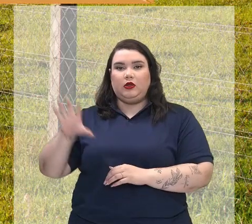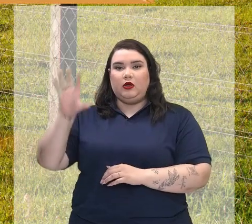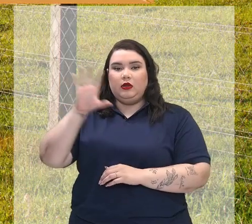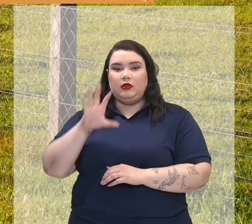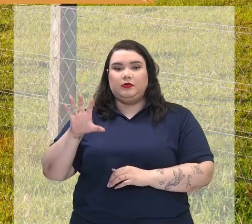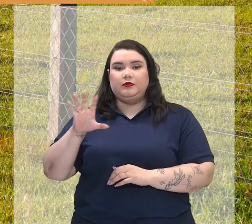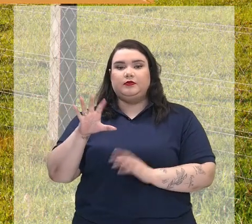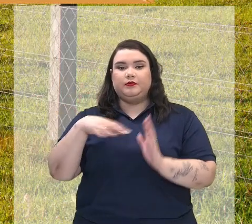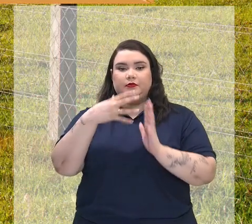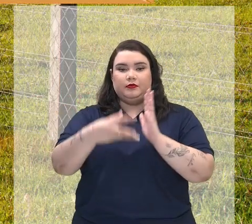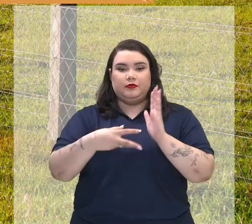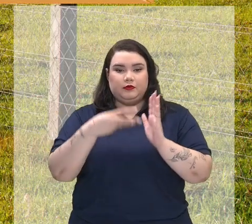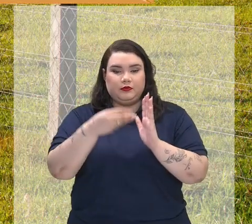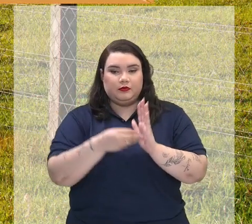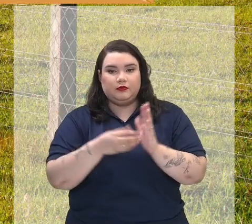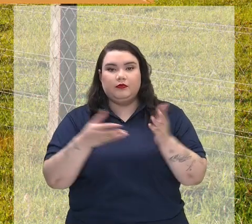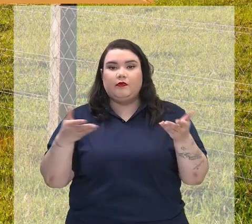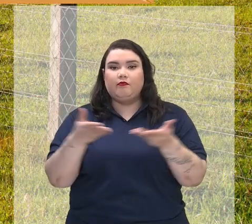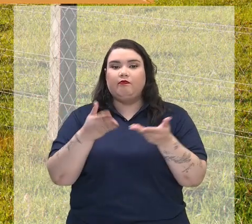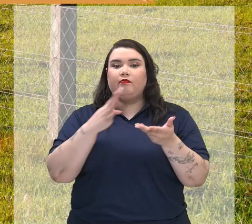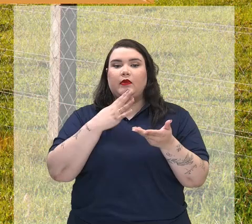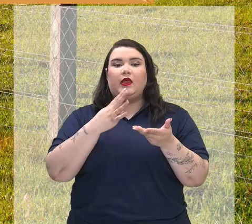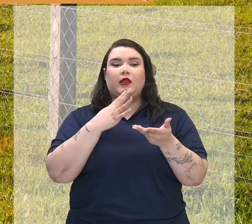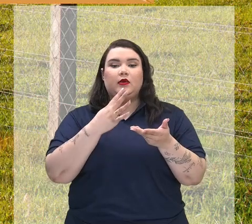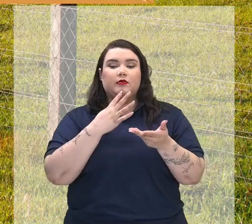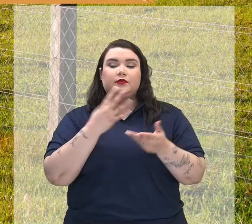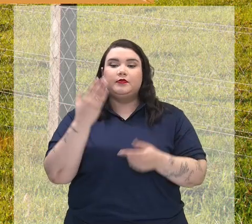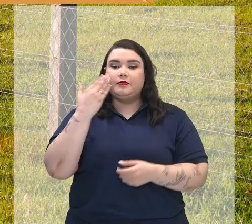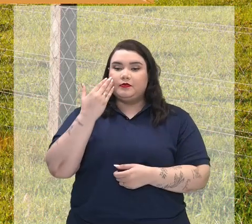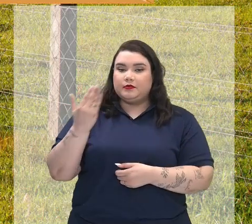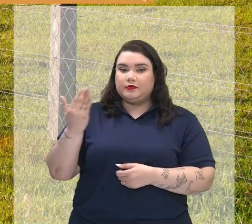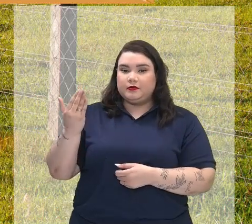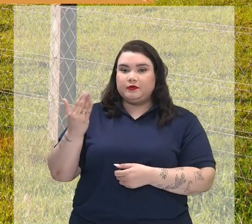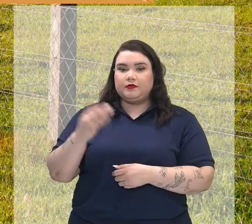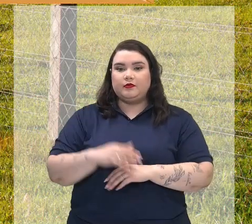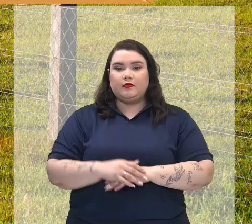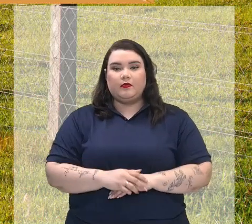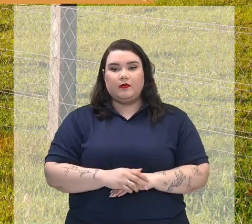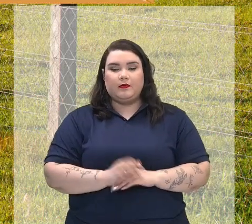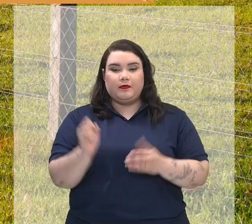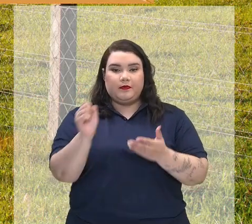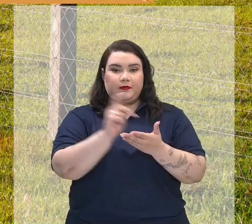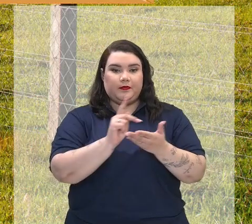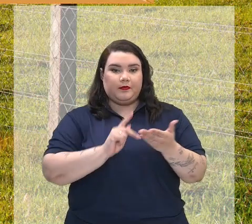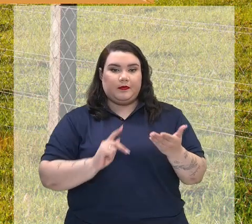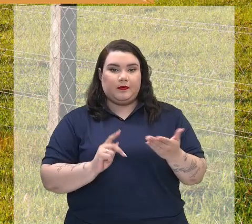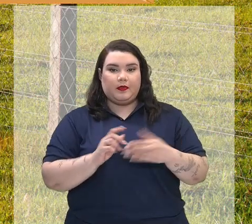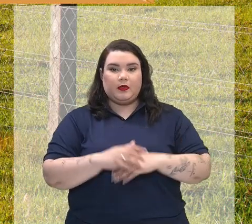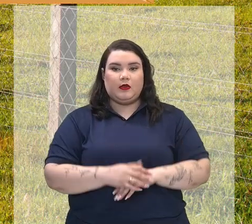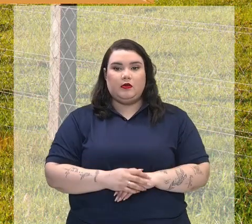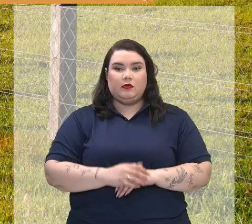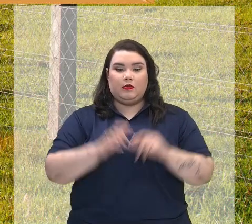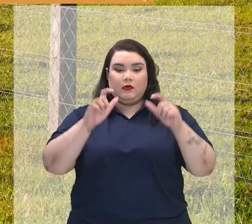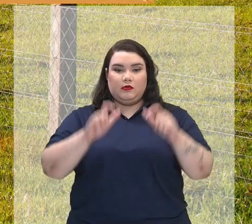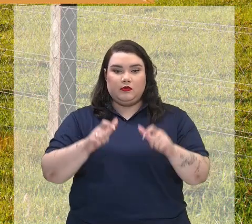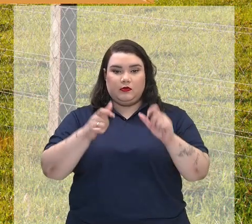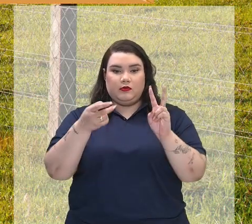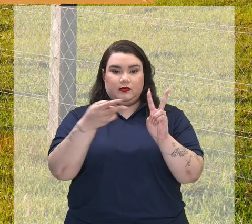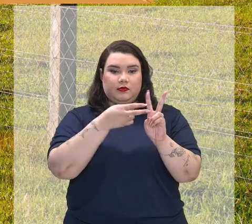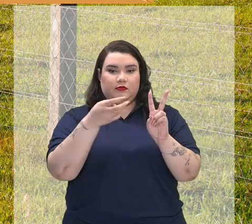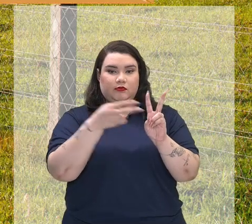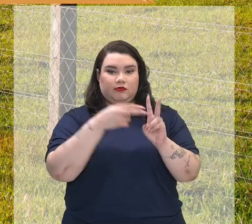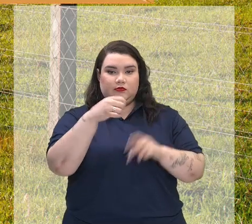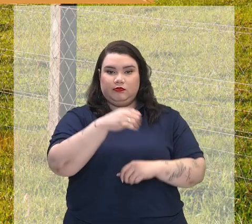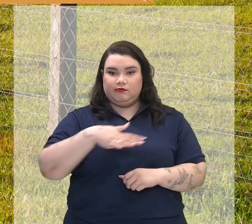Então, vamos conhecer esse poema. Silêncio Guerreiro. No território indígena,